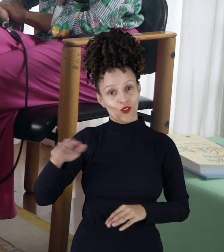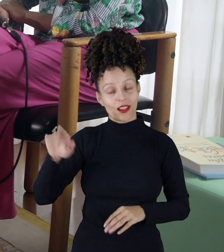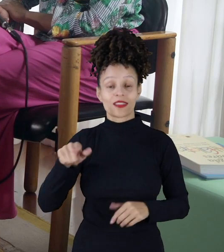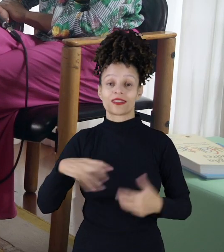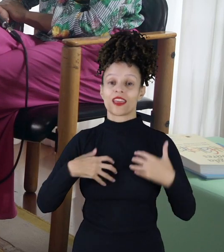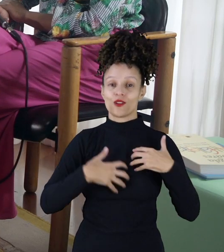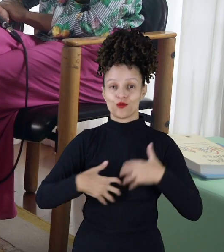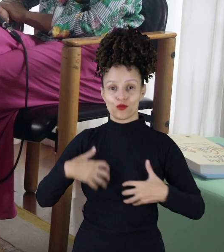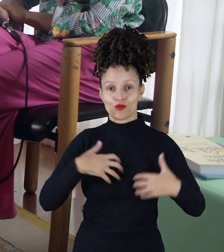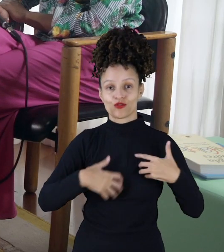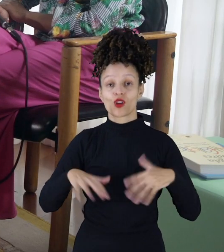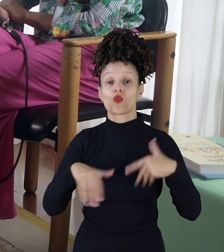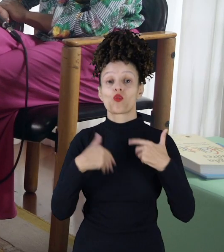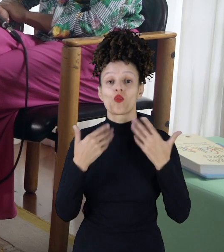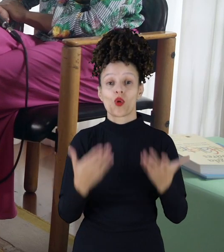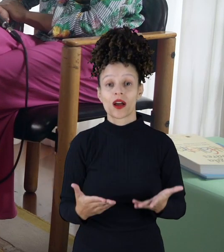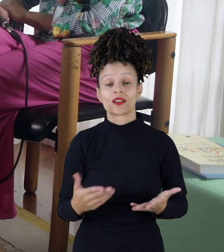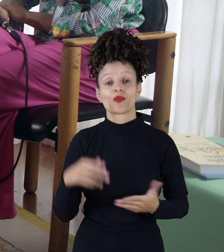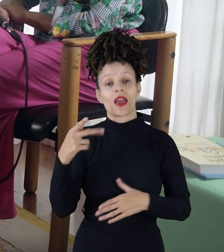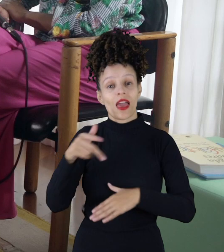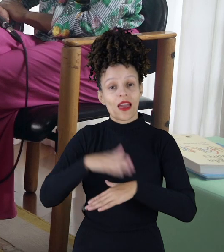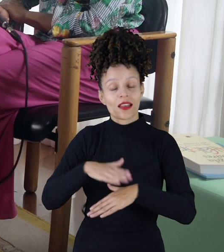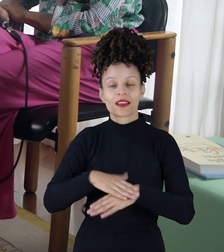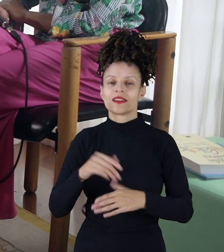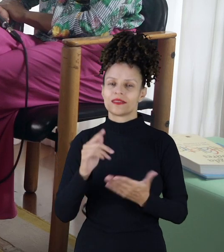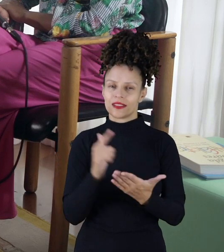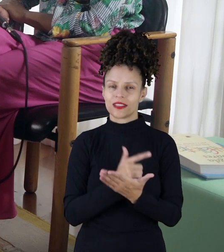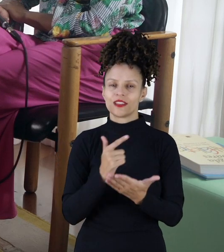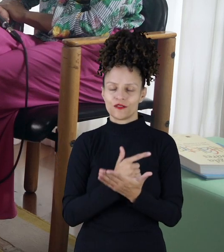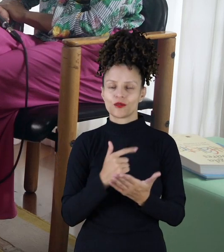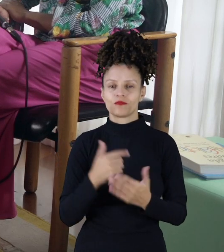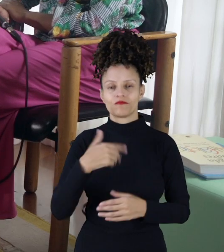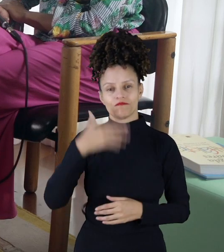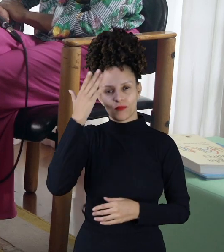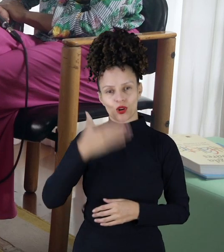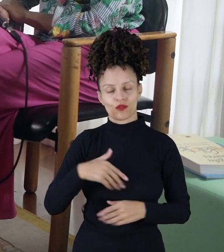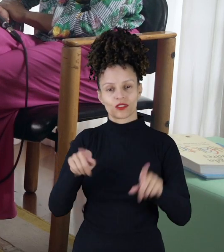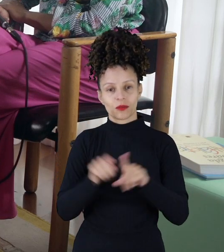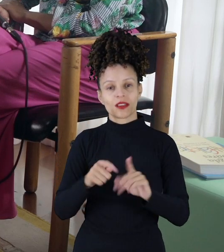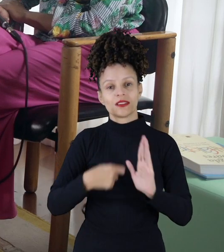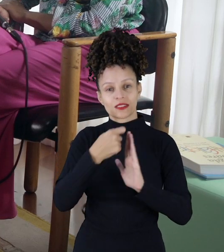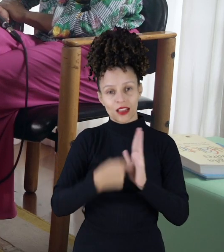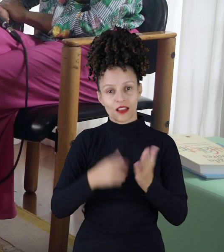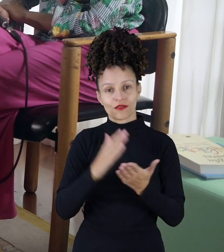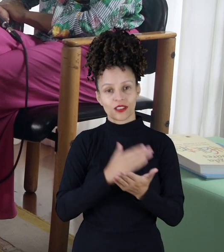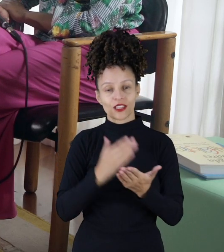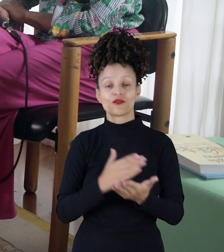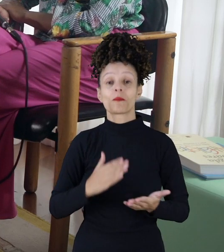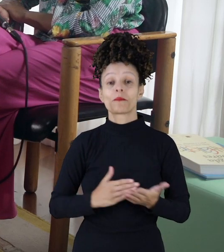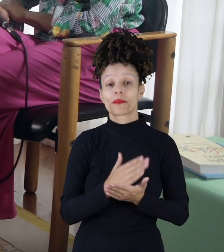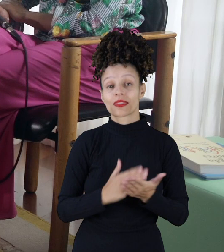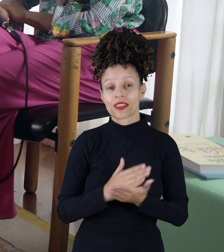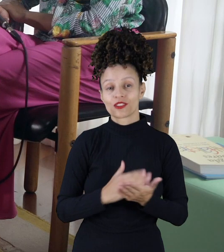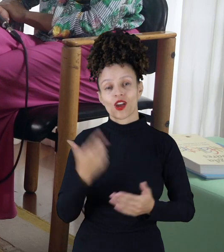fica. Então ela tem uma angústia muito grande de quando vai chegar a vez dele. E esse livro me provou também que quando a gente escreve